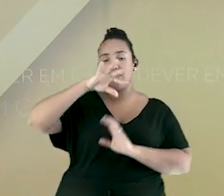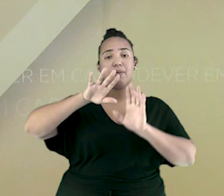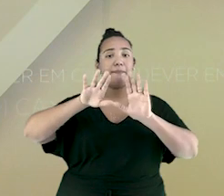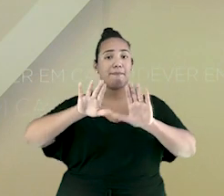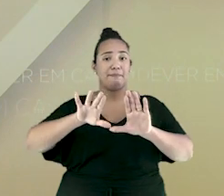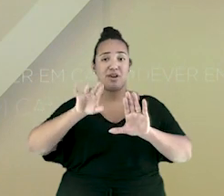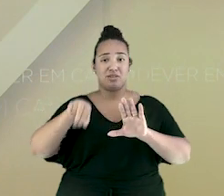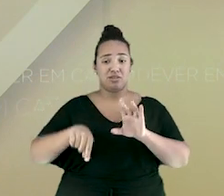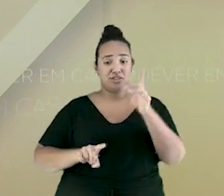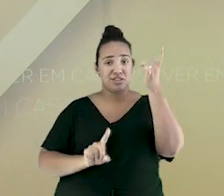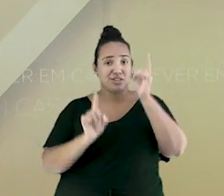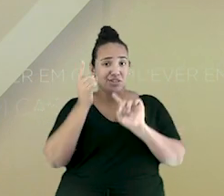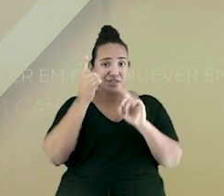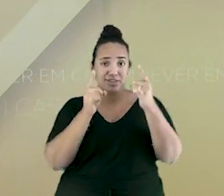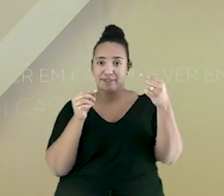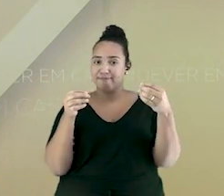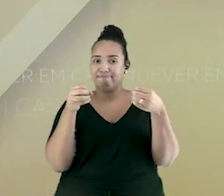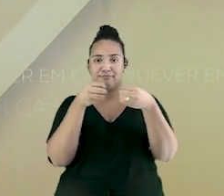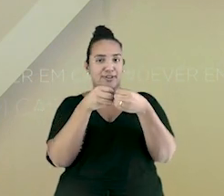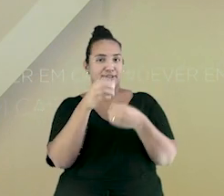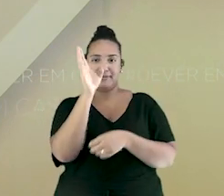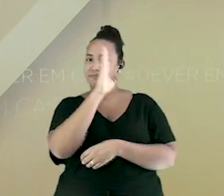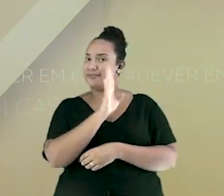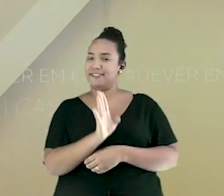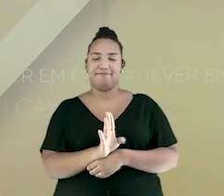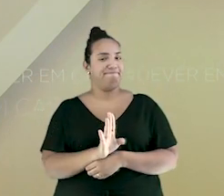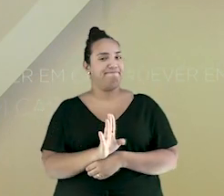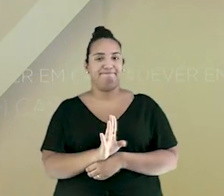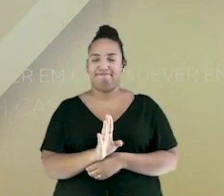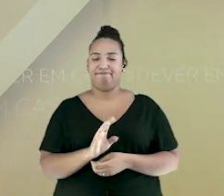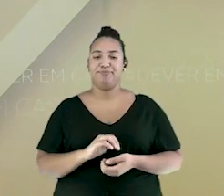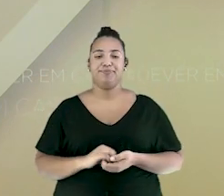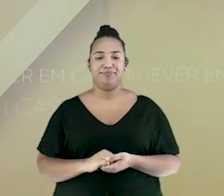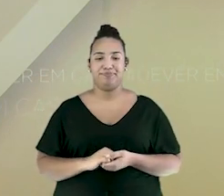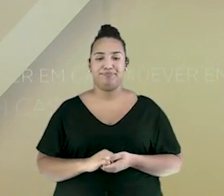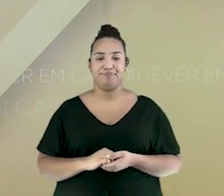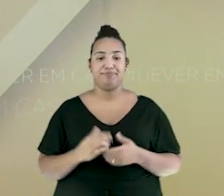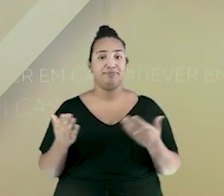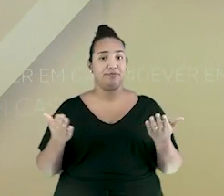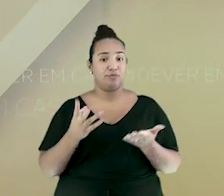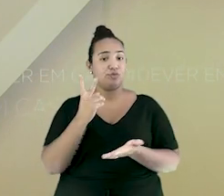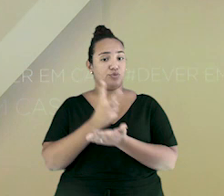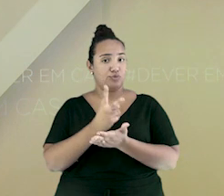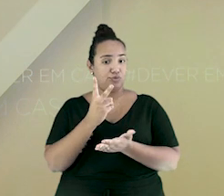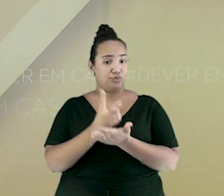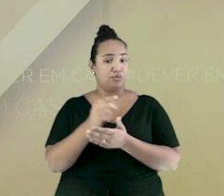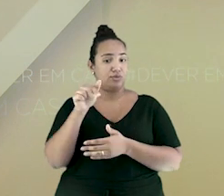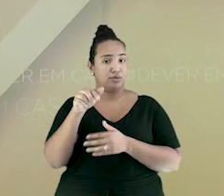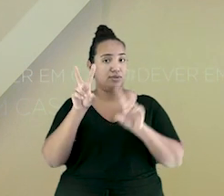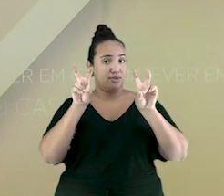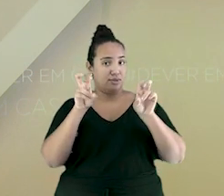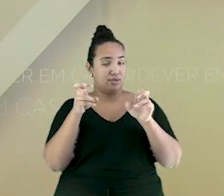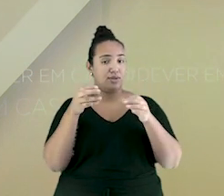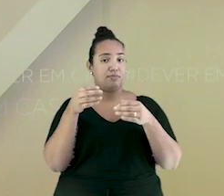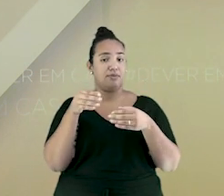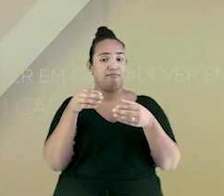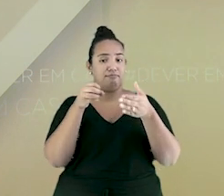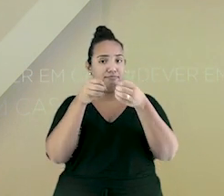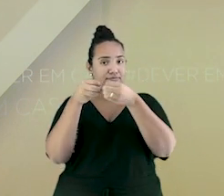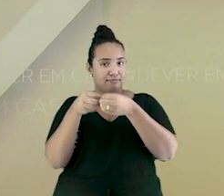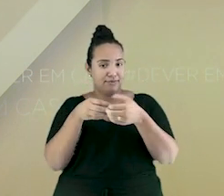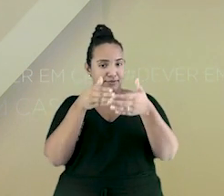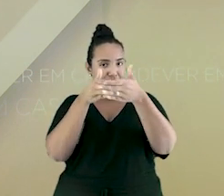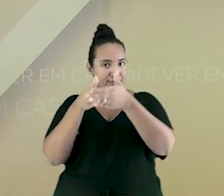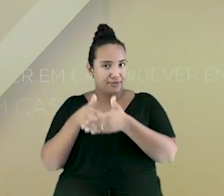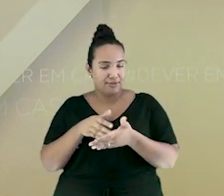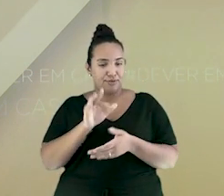o Chile não faz fronteira com o nosso país. Ainda sobre fronteiras, é importante saber que